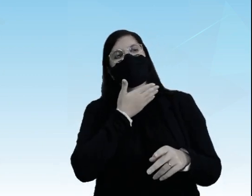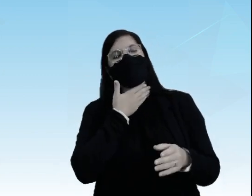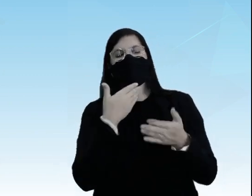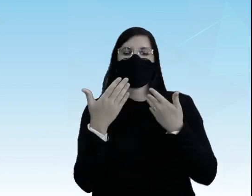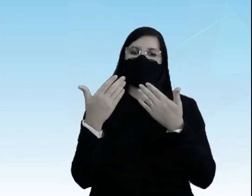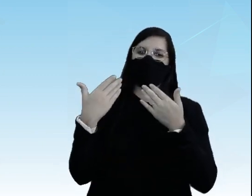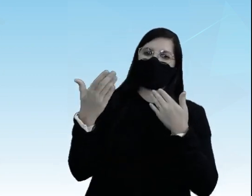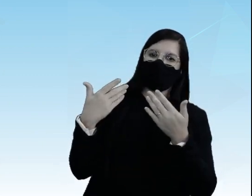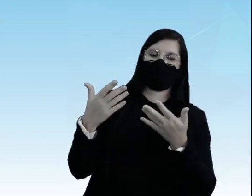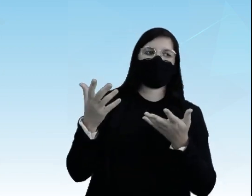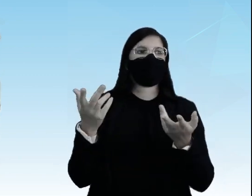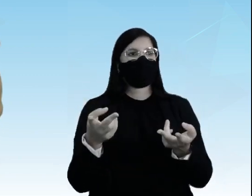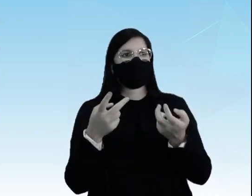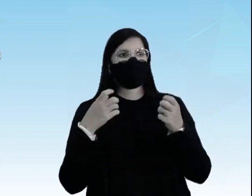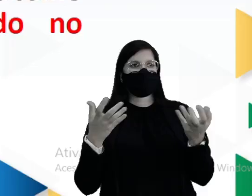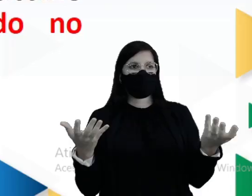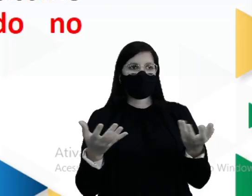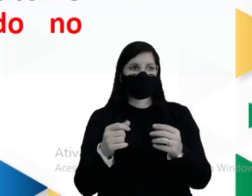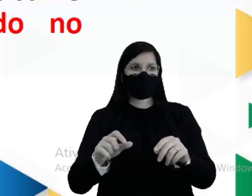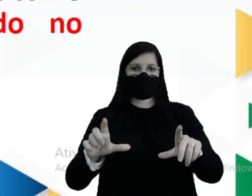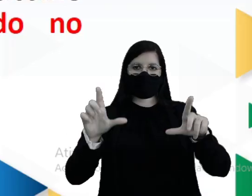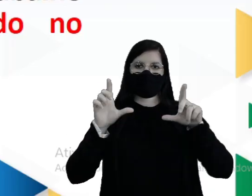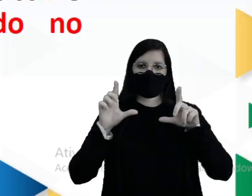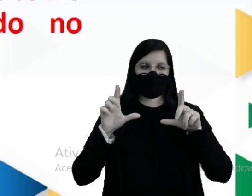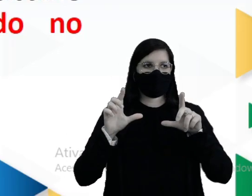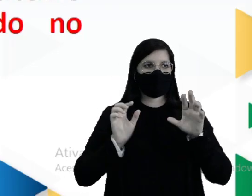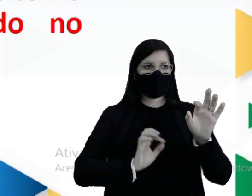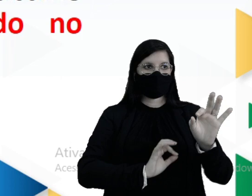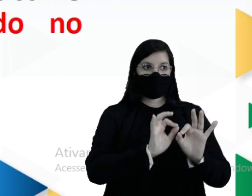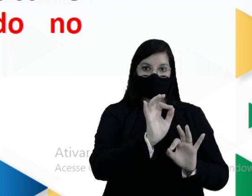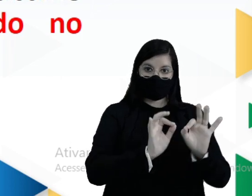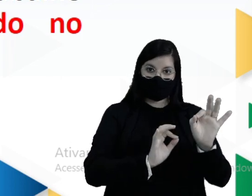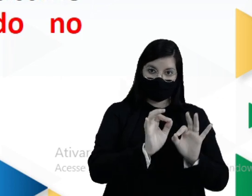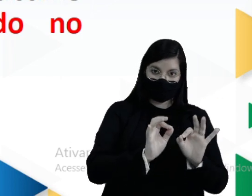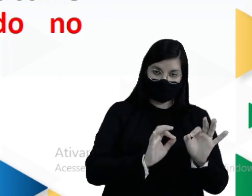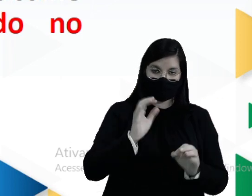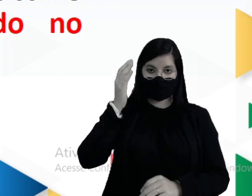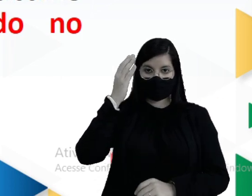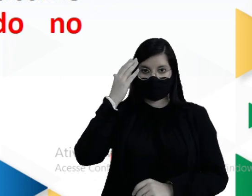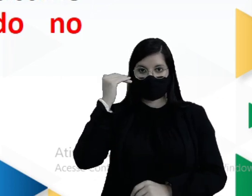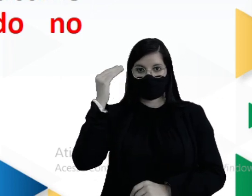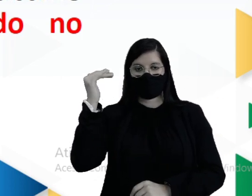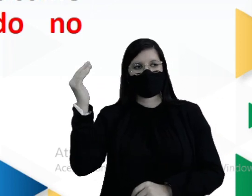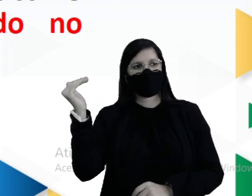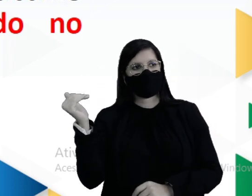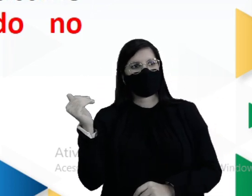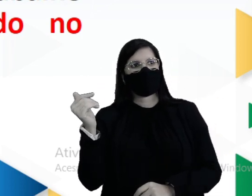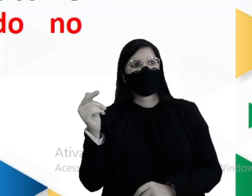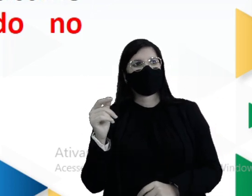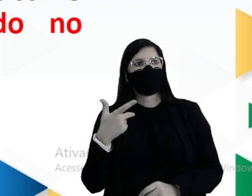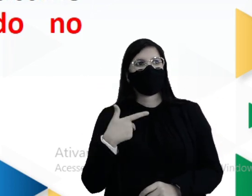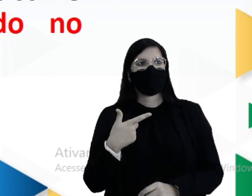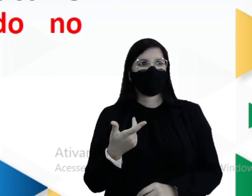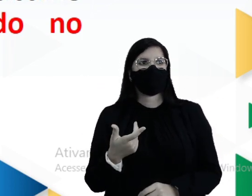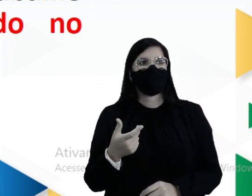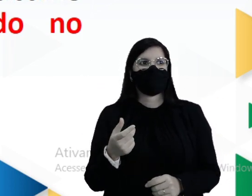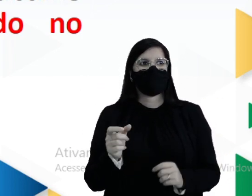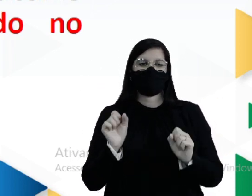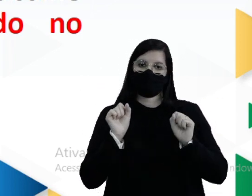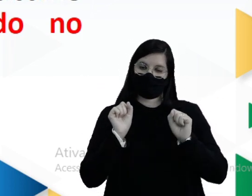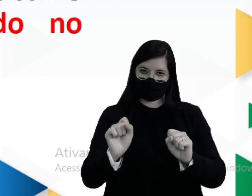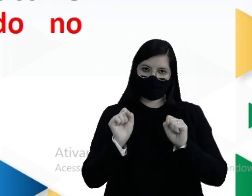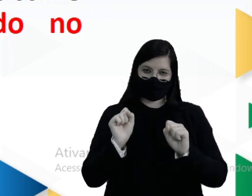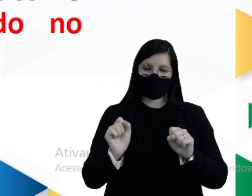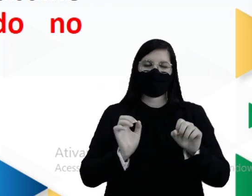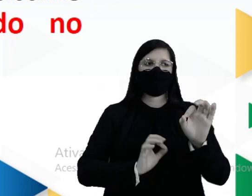amigo. Na tela, vejam só, ainda sobre planejamento e sucesso, aqui eu posso e tenho,